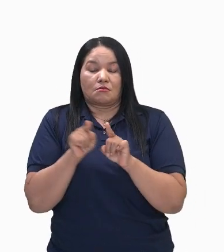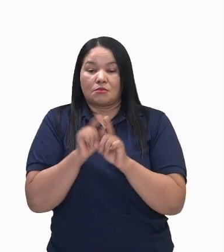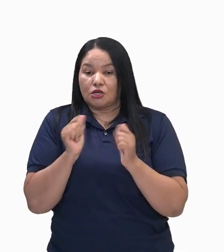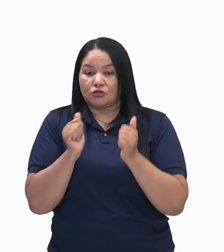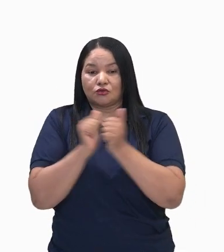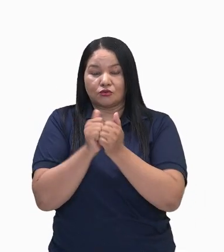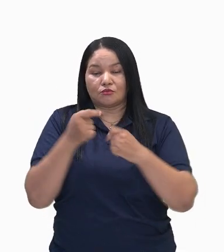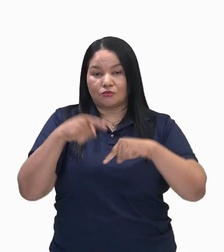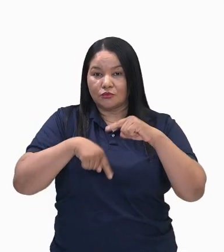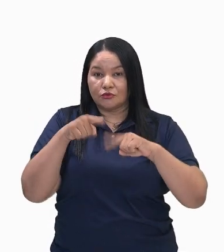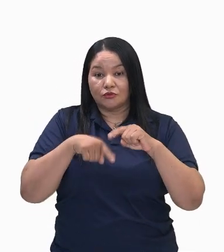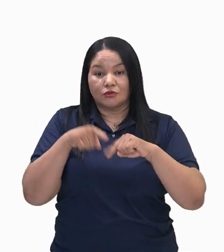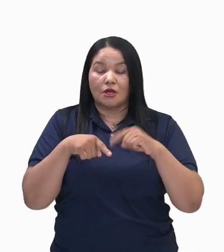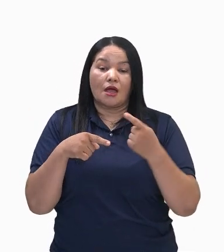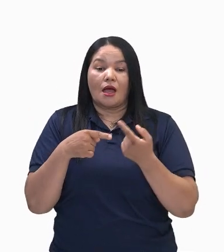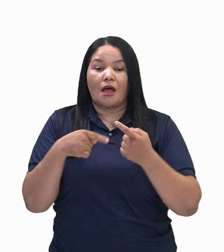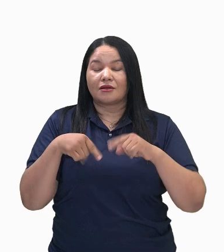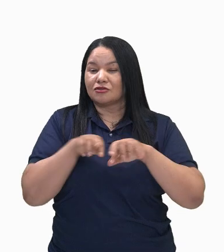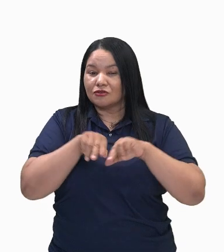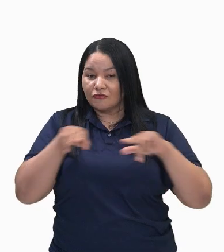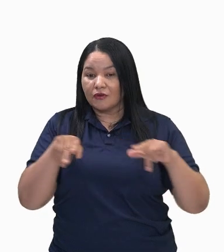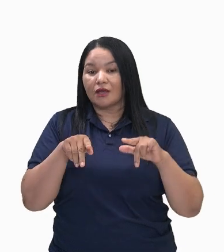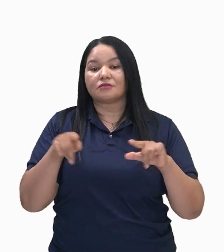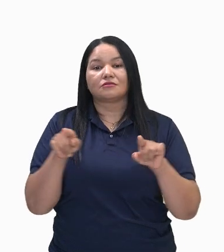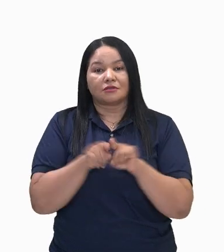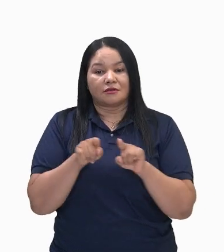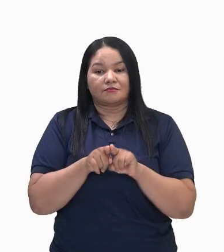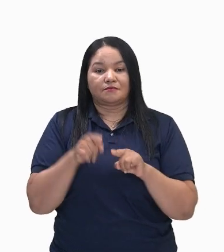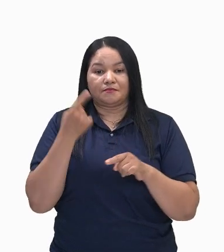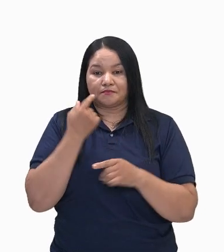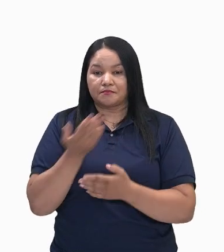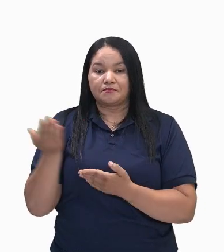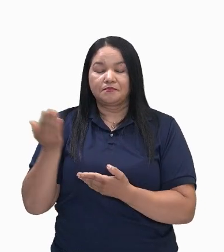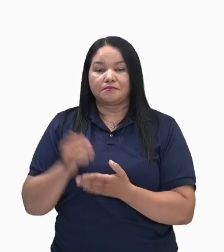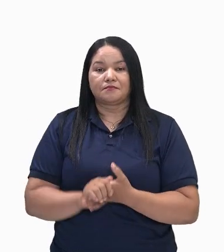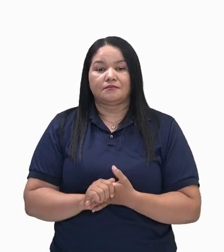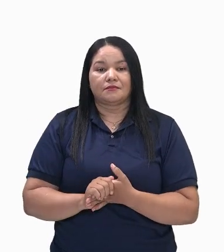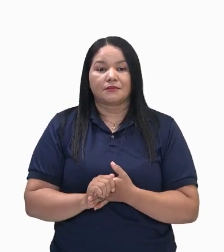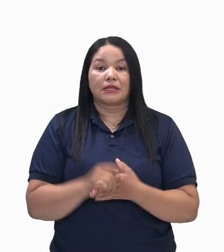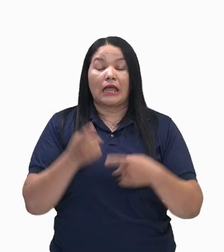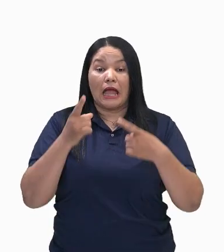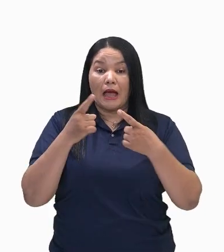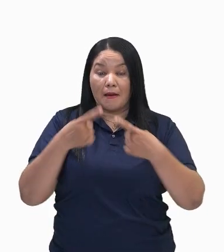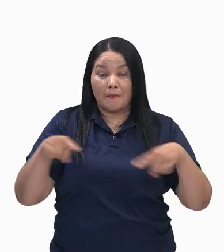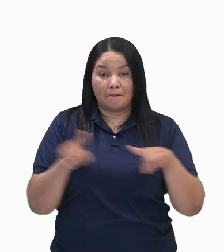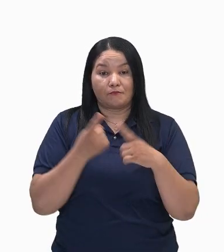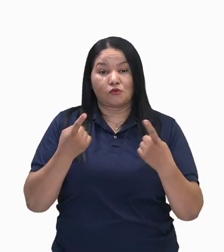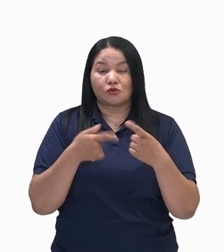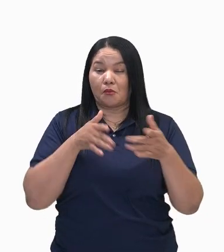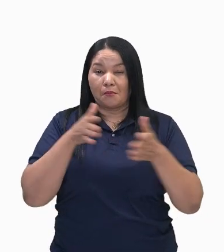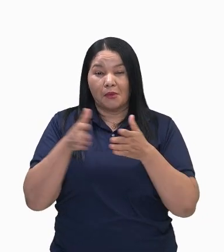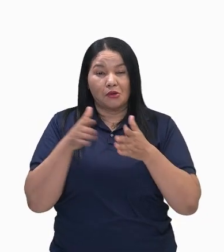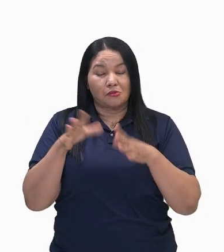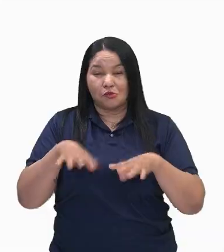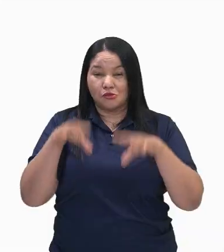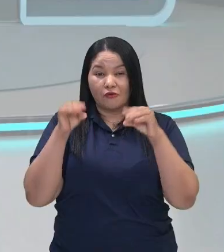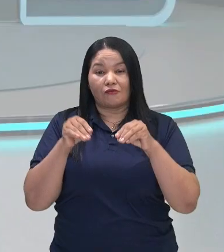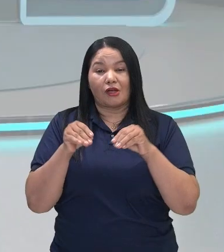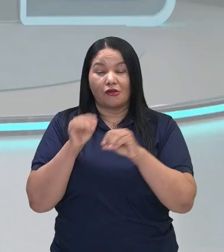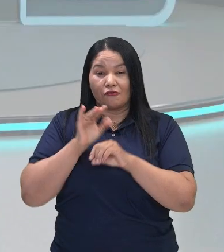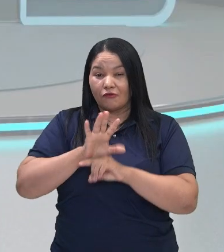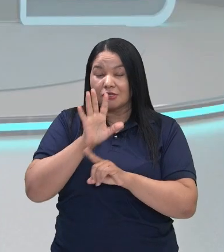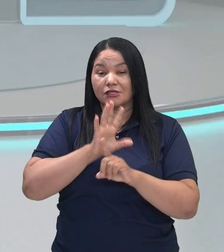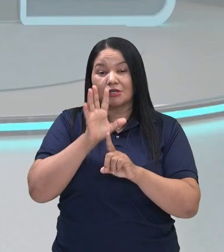de instrumentos musicais como alaúde ou a sistre. Então, a música medieval, ela sobreviveu e